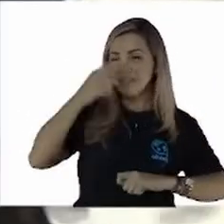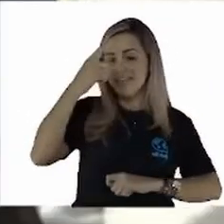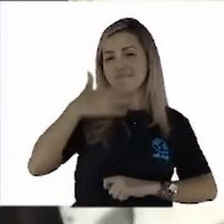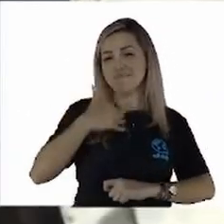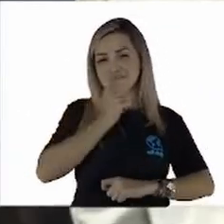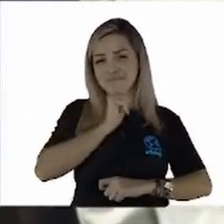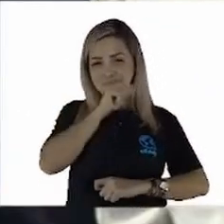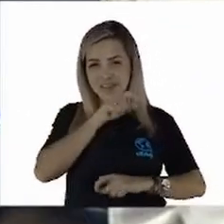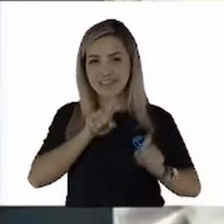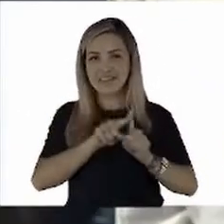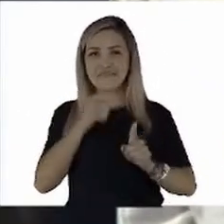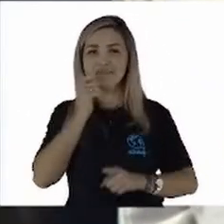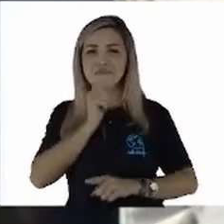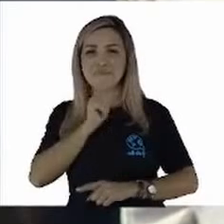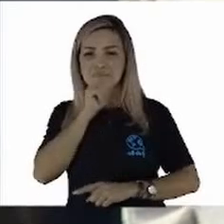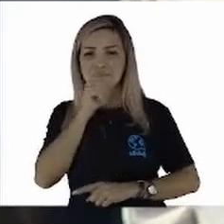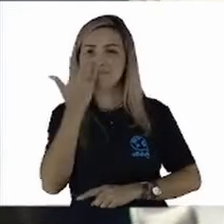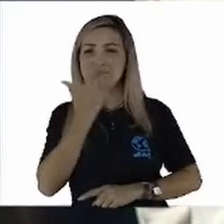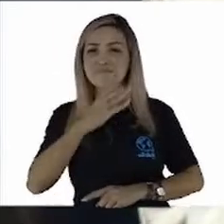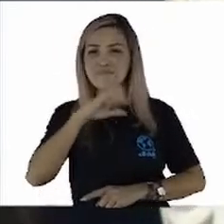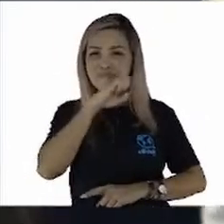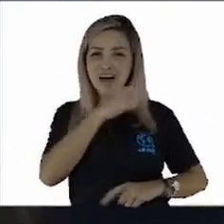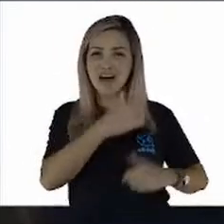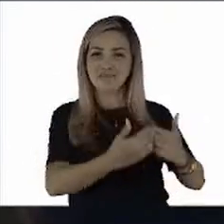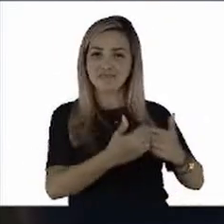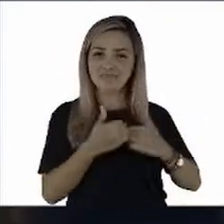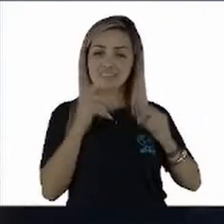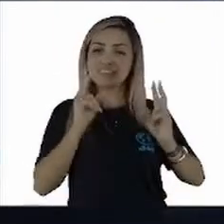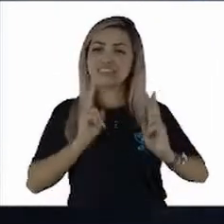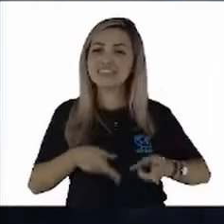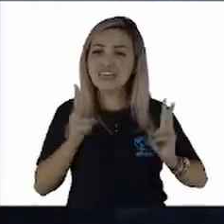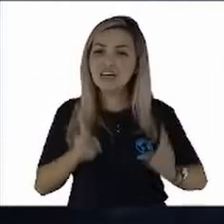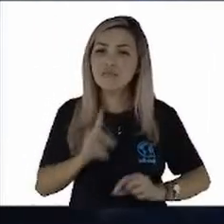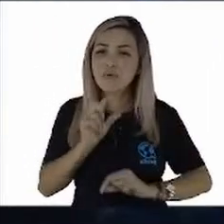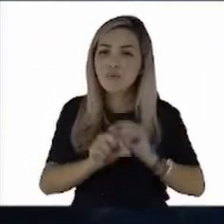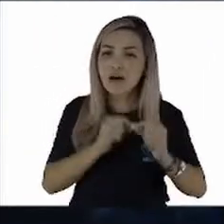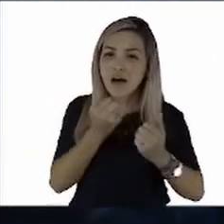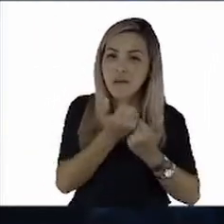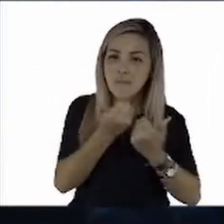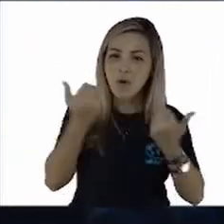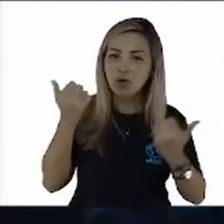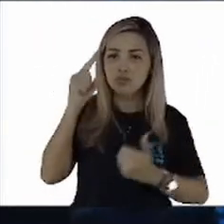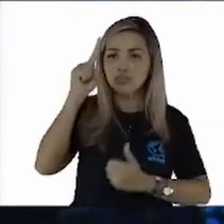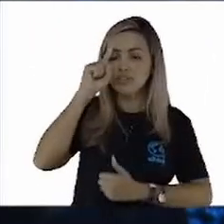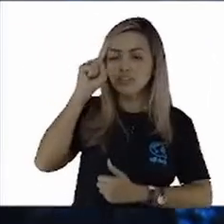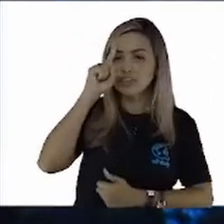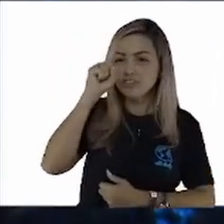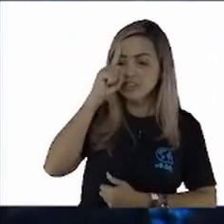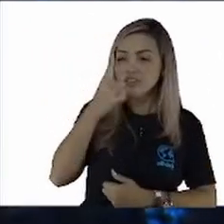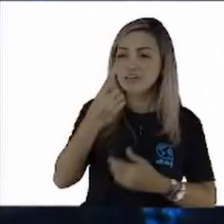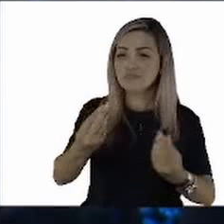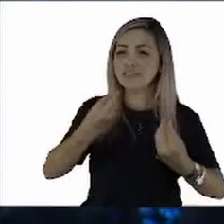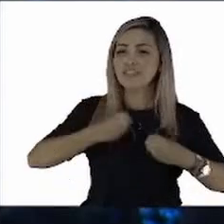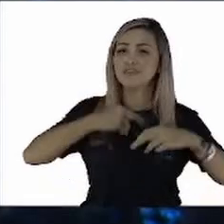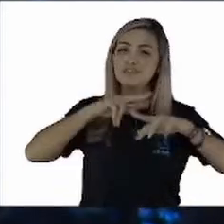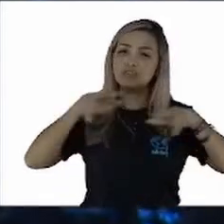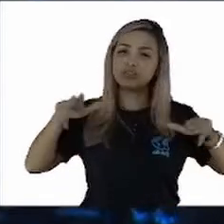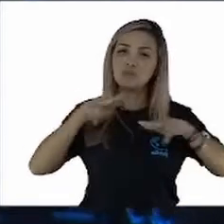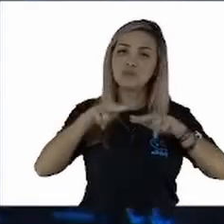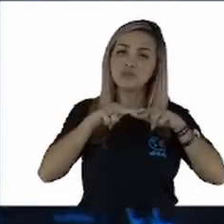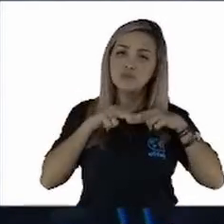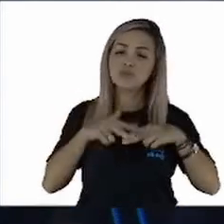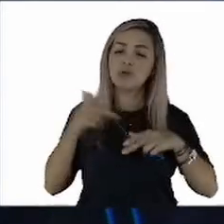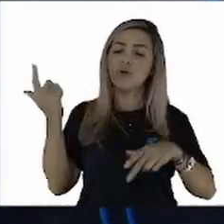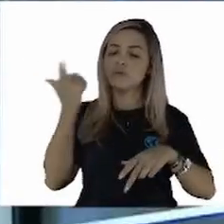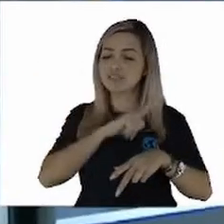da minha mãe, tanto da minha mãe quanto do meu pai. E eles sempre me apoiam no dia a dia, sempre me dão vários motivos para